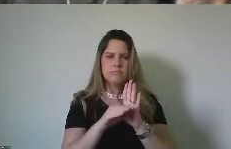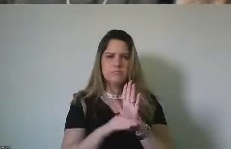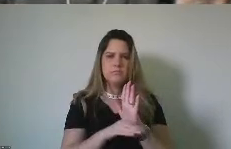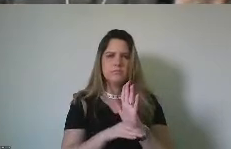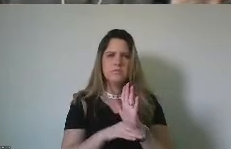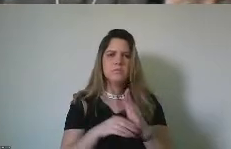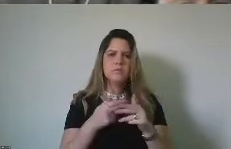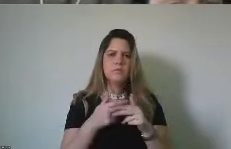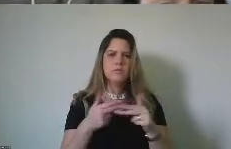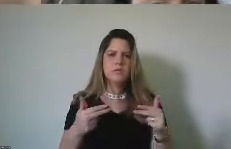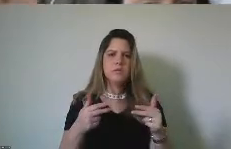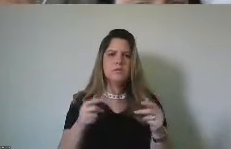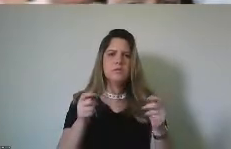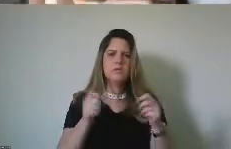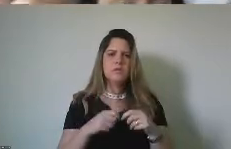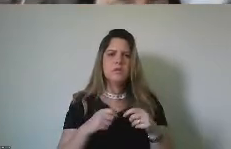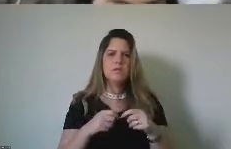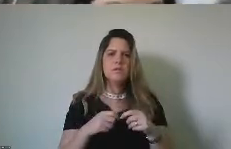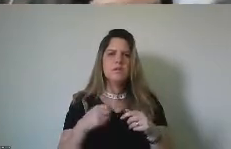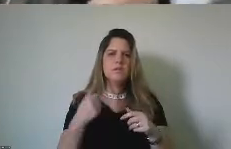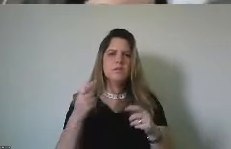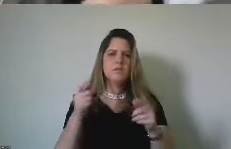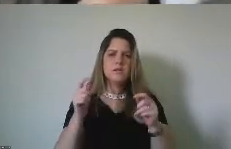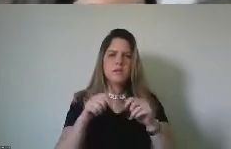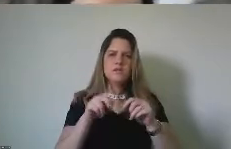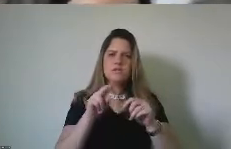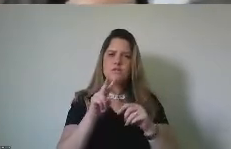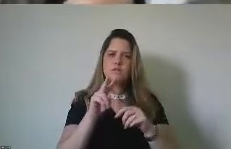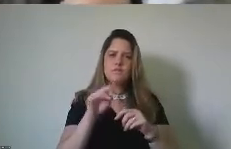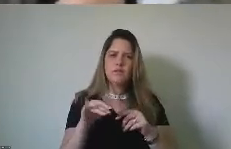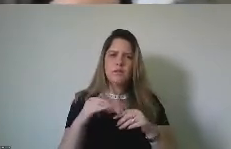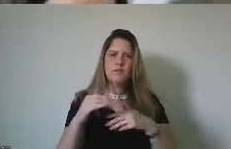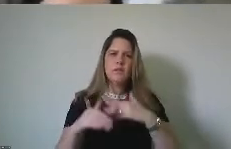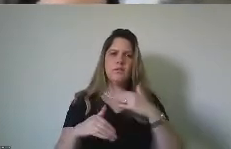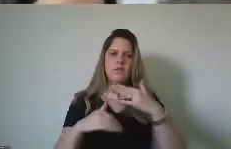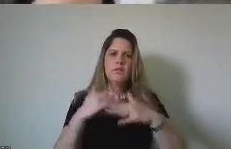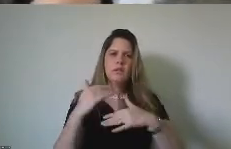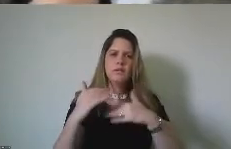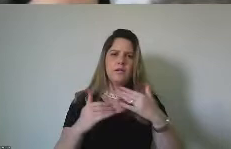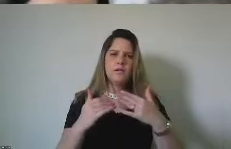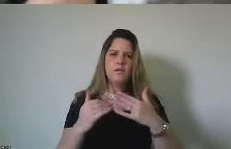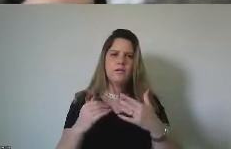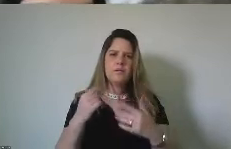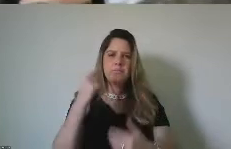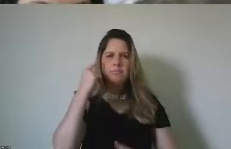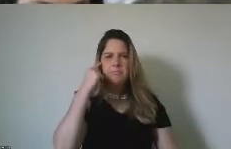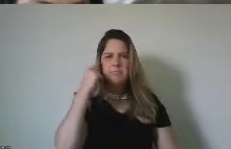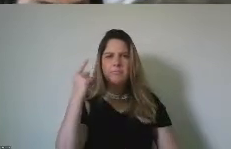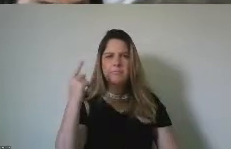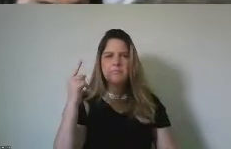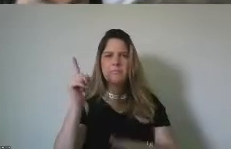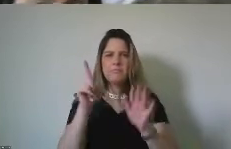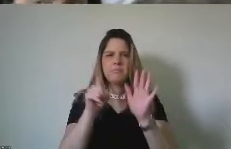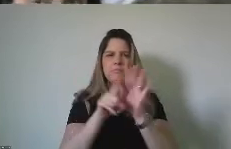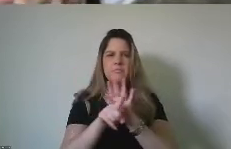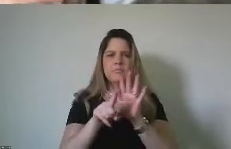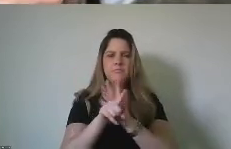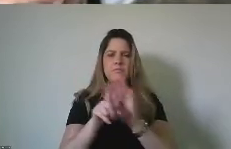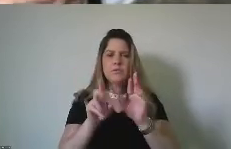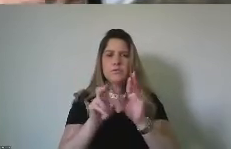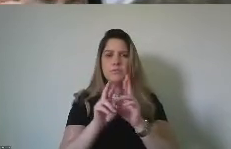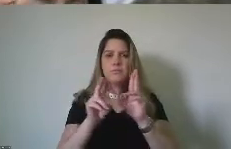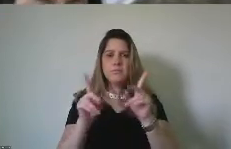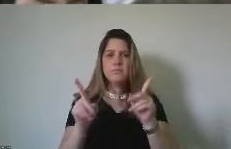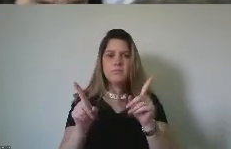da subestações as digitais e 4.0 eu queria só perguntar assim a diferença de curso